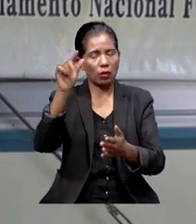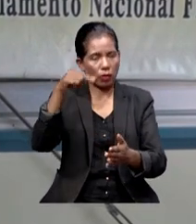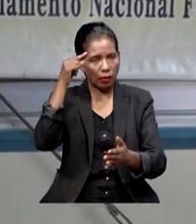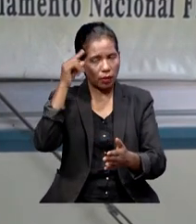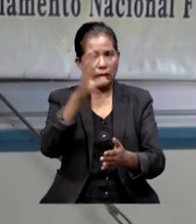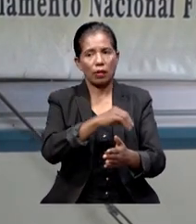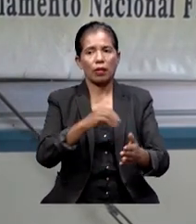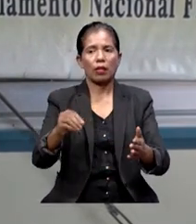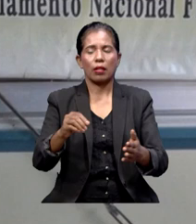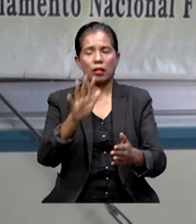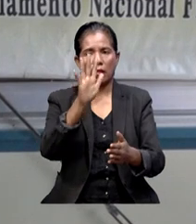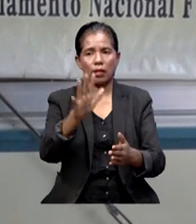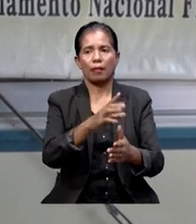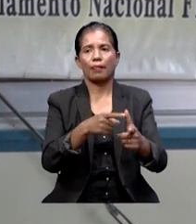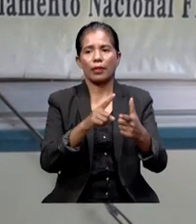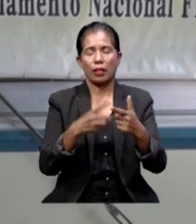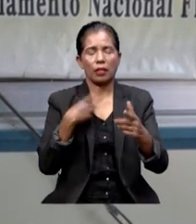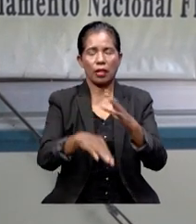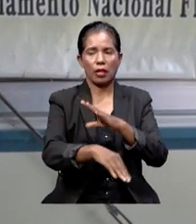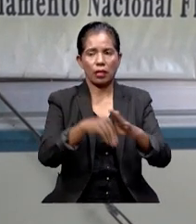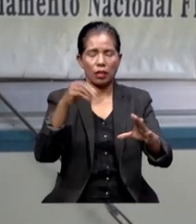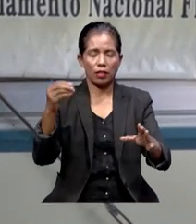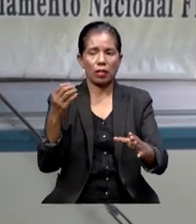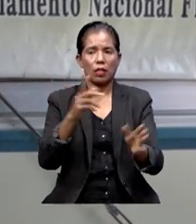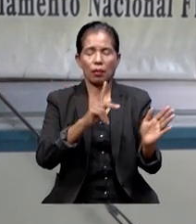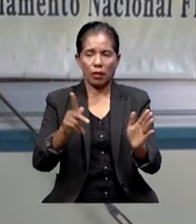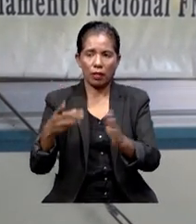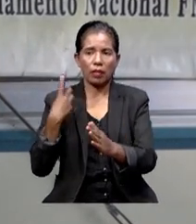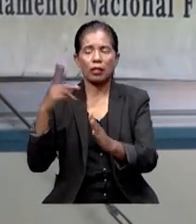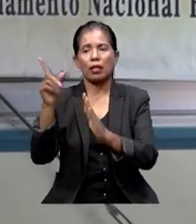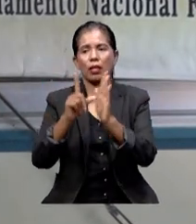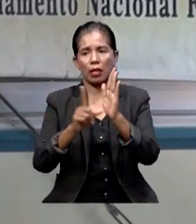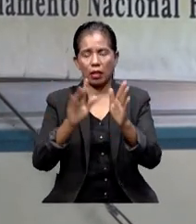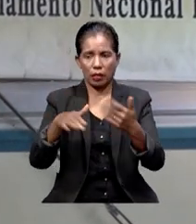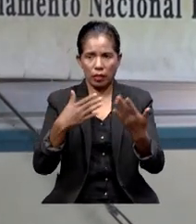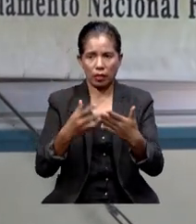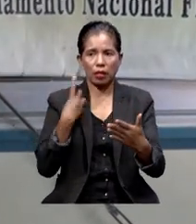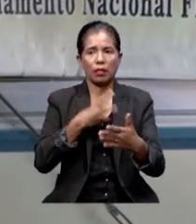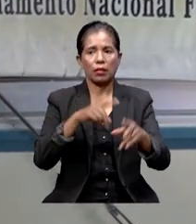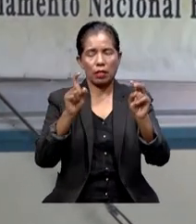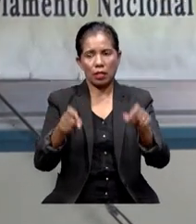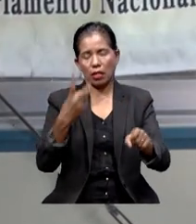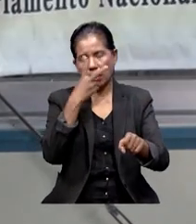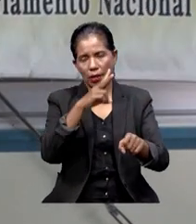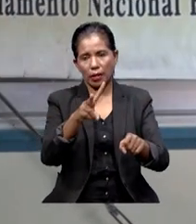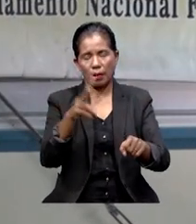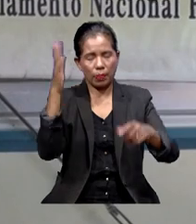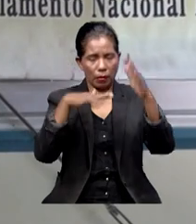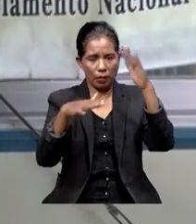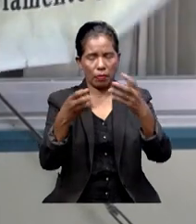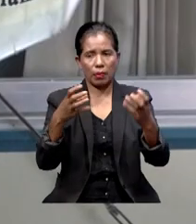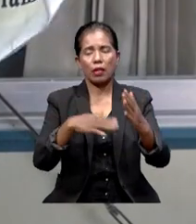ba categoria lima de, e te sai grande opções de plano, e te ne lei sira, e estamos tem haremos cada vez problema para